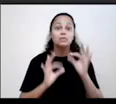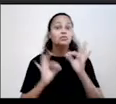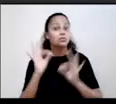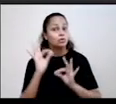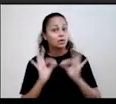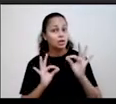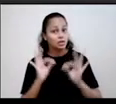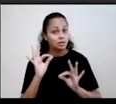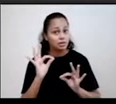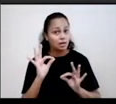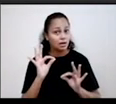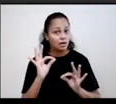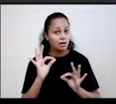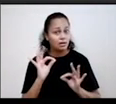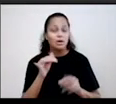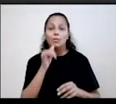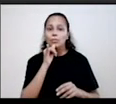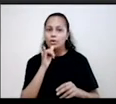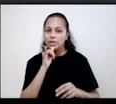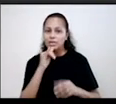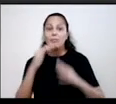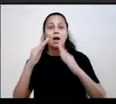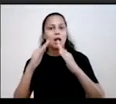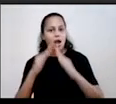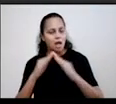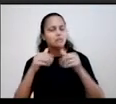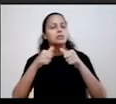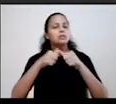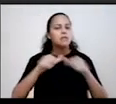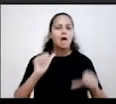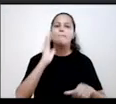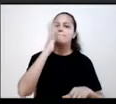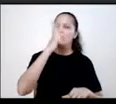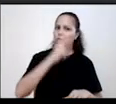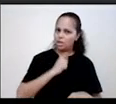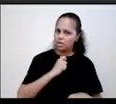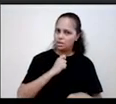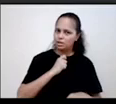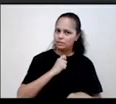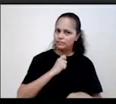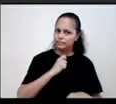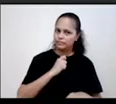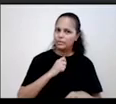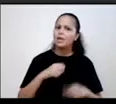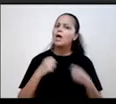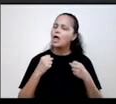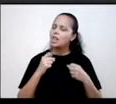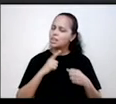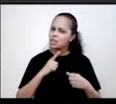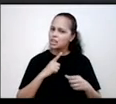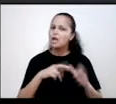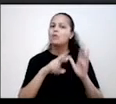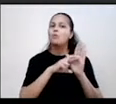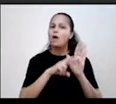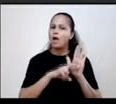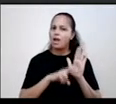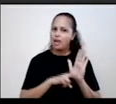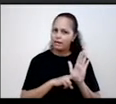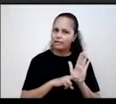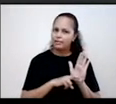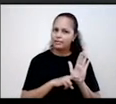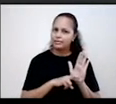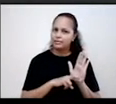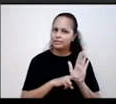acordo com essas regras. A gente fala, a casa está bonita. Aí sim, né? Agora faz sentido. Então, eu tenho regras, mesmo que